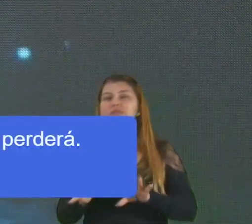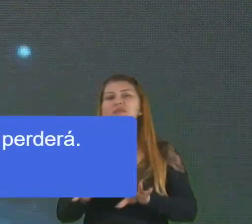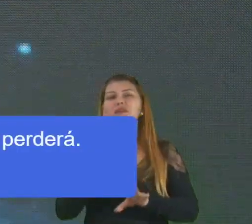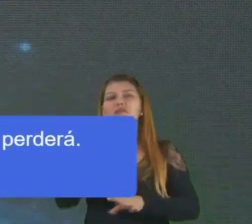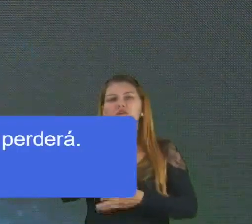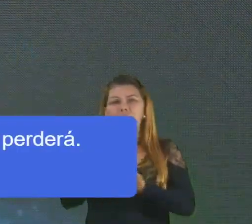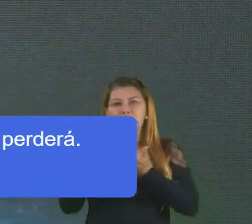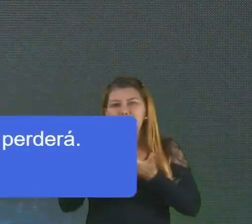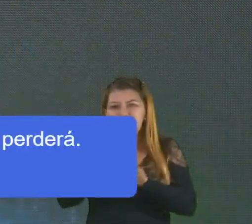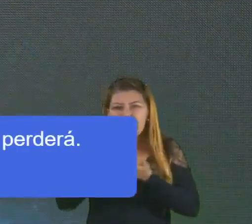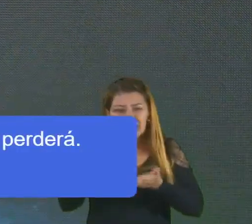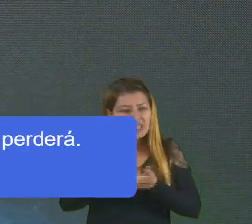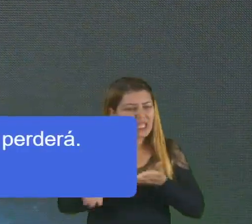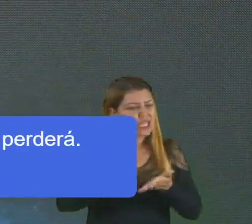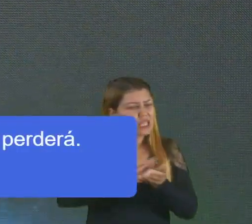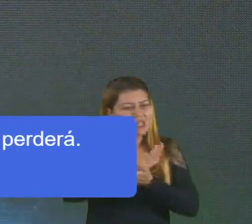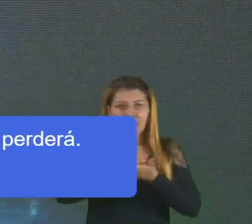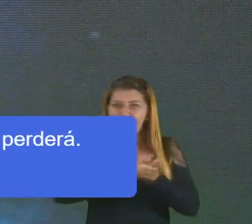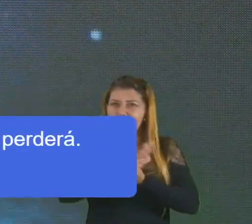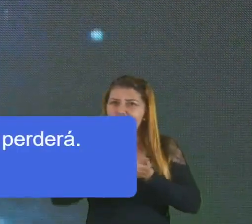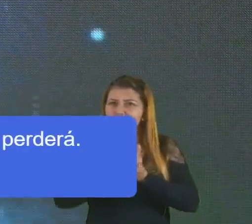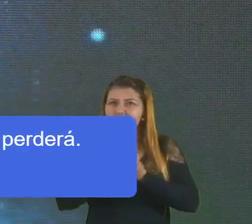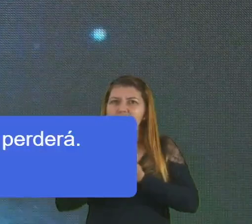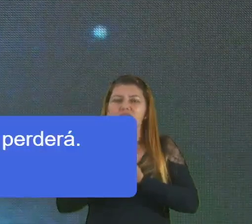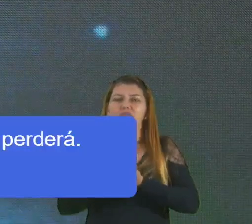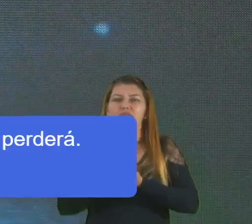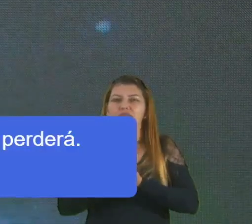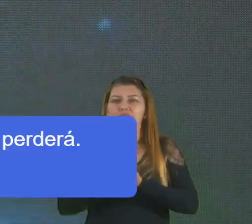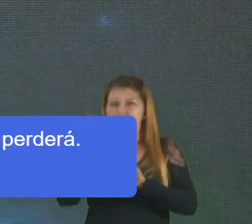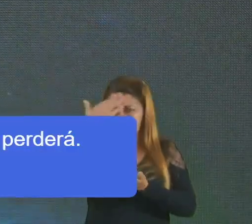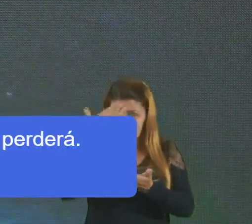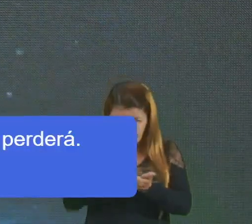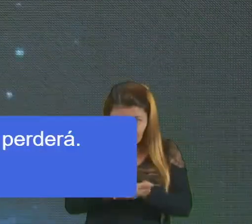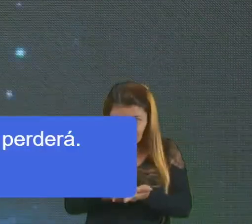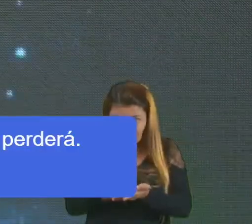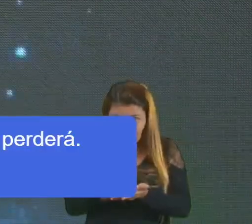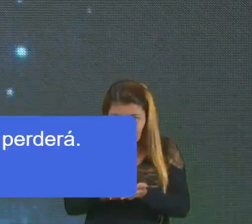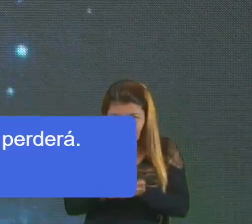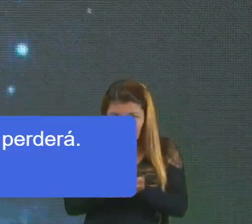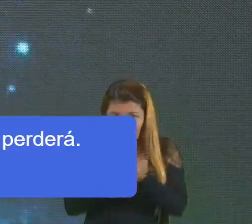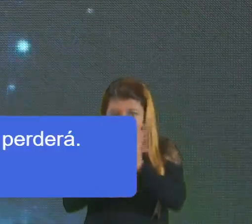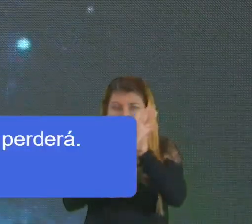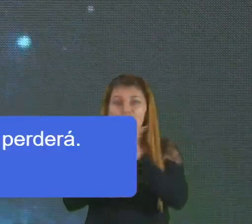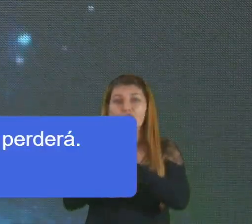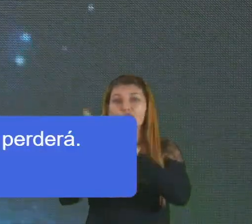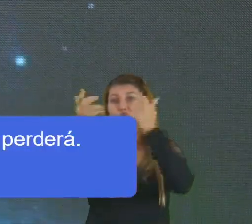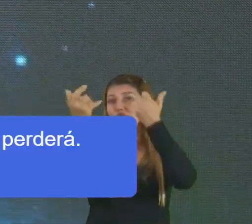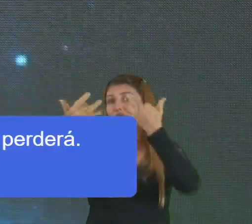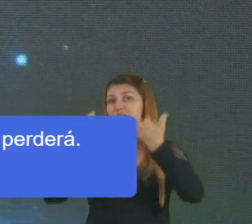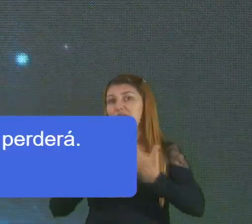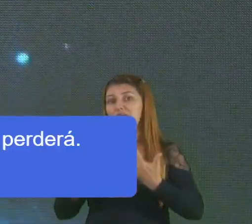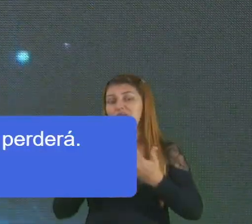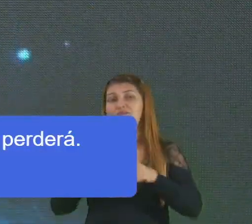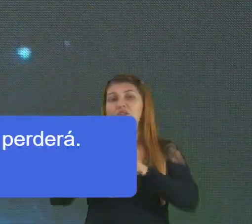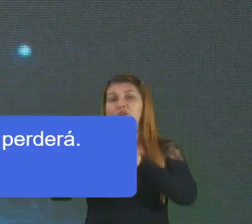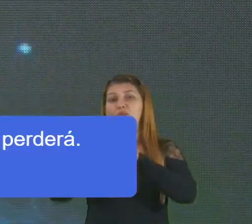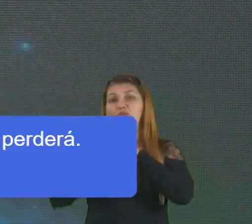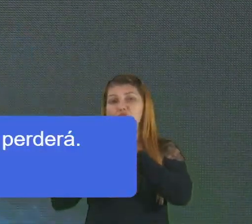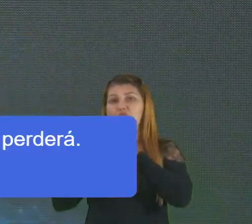Quantos creem nisso, digam amém. Quantos creem, digam amém. Olha o que Jesus disse: pela vossa